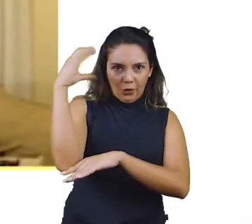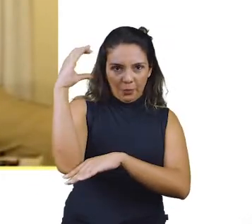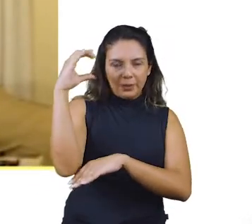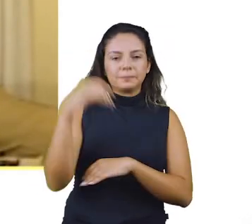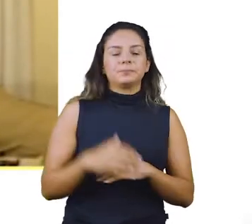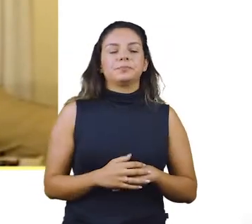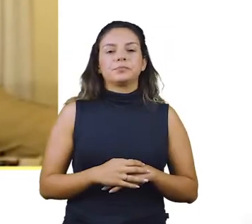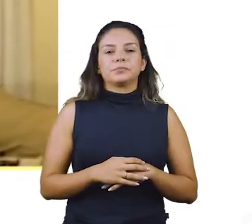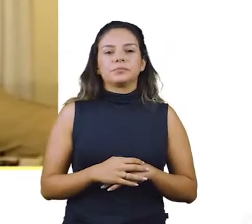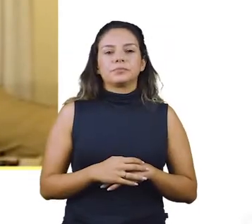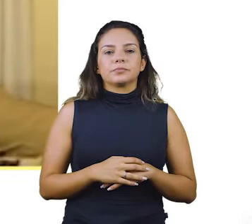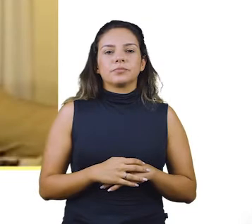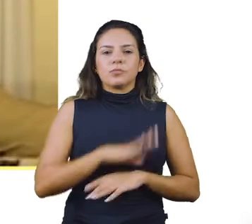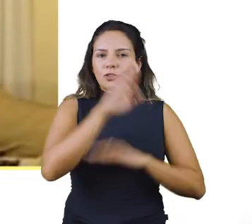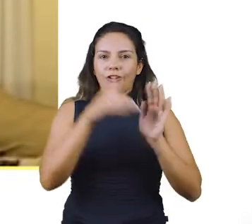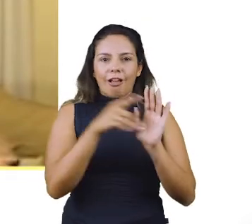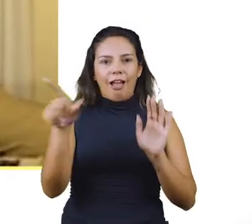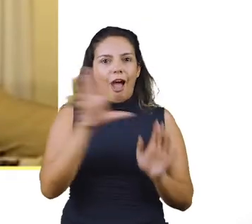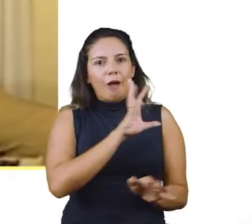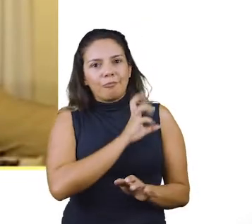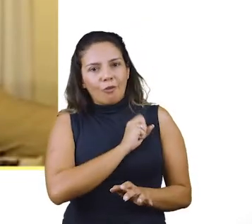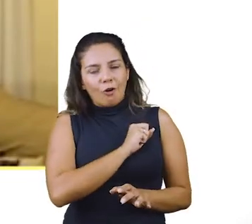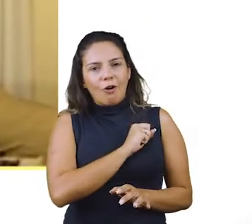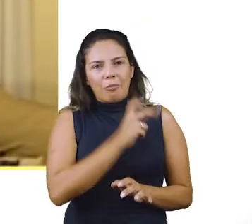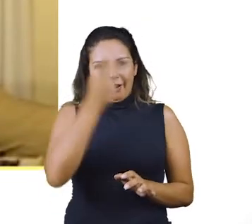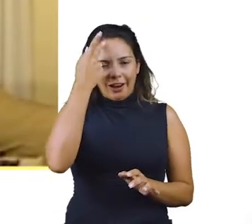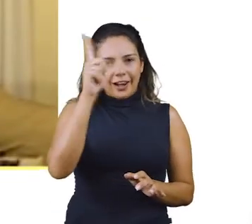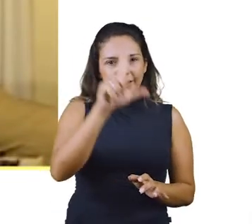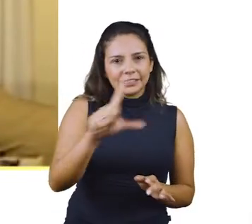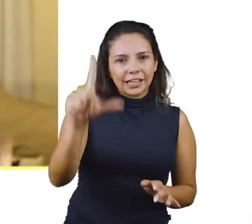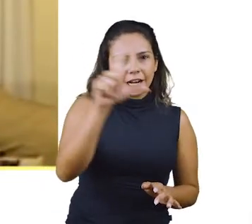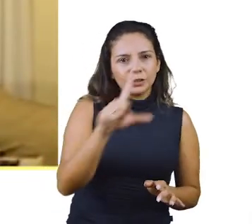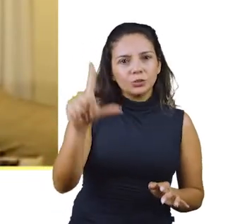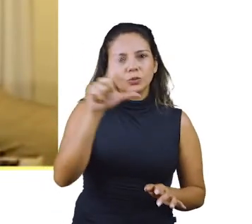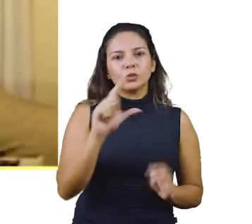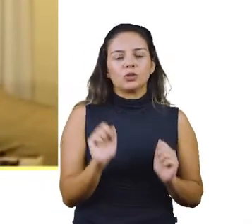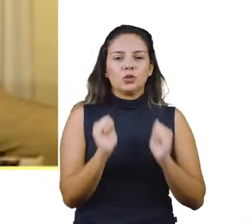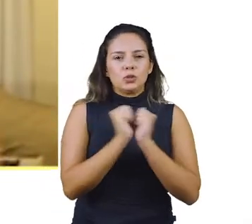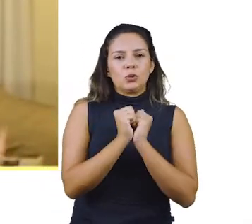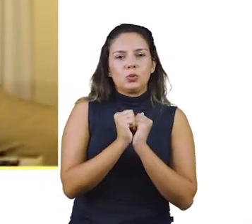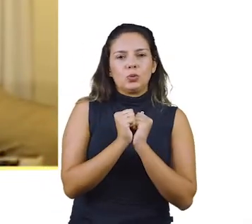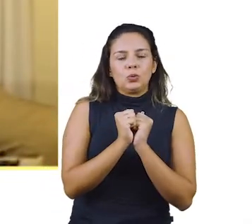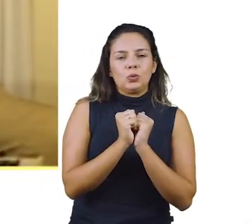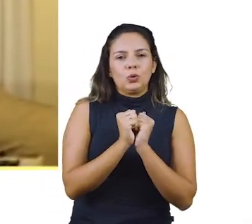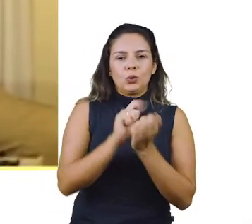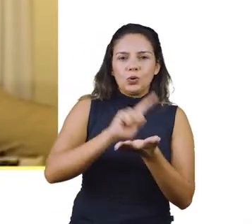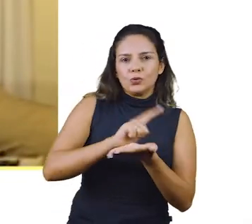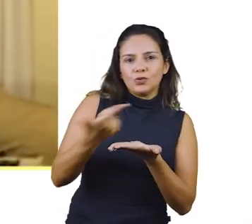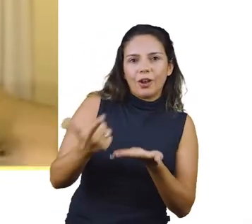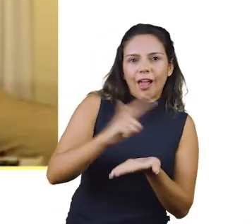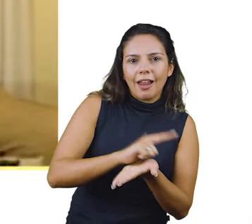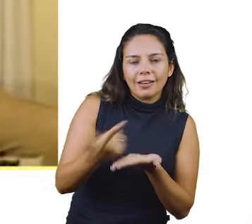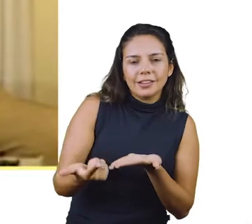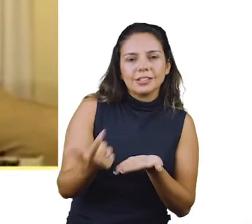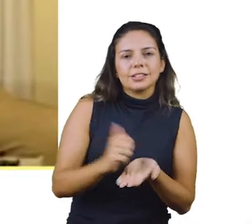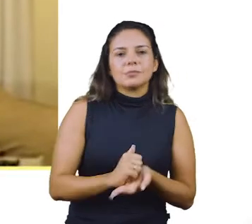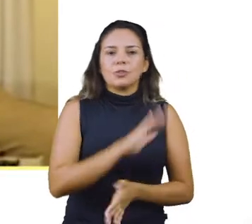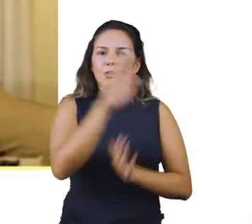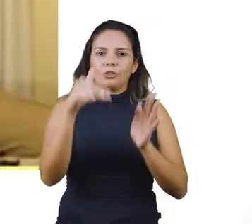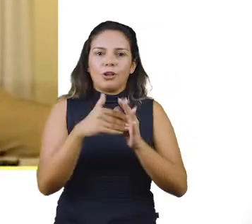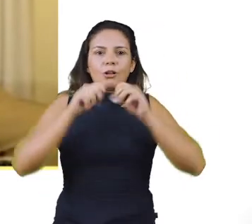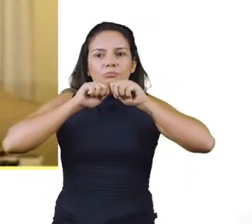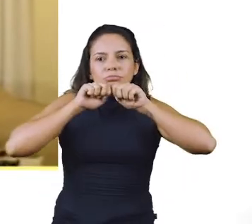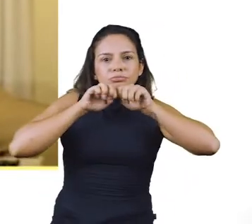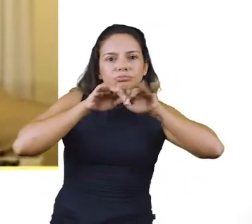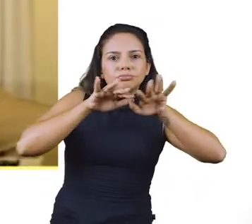todo esse amor pela literatura junto com o jornalismo, e as possibilidades se